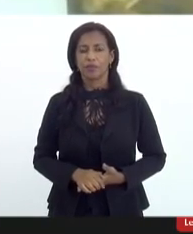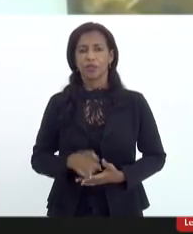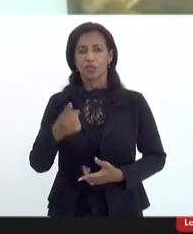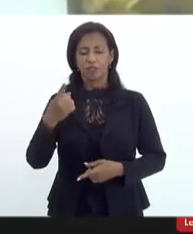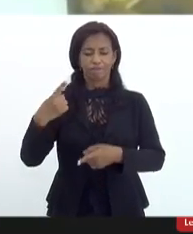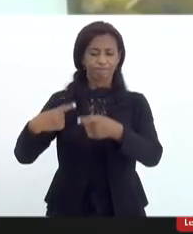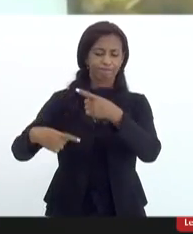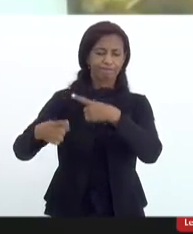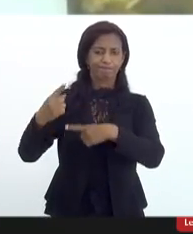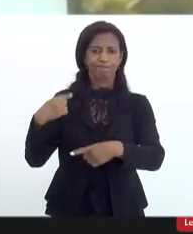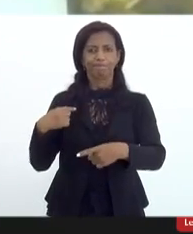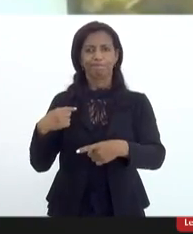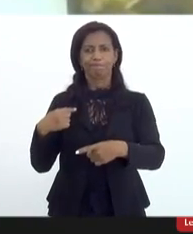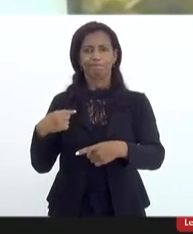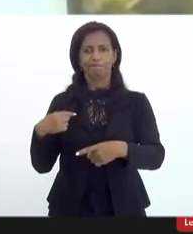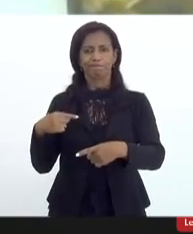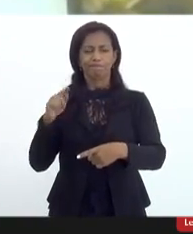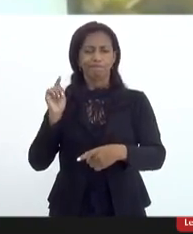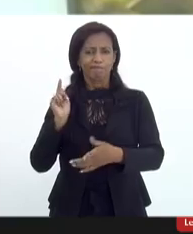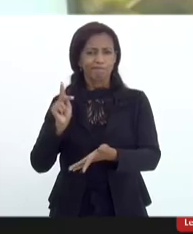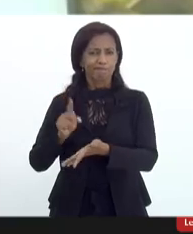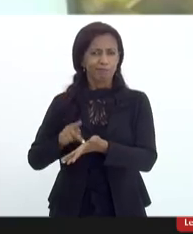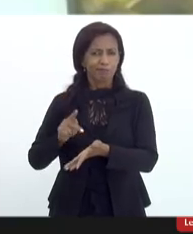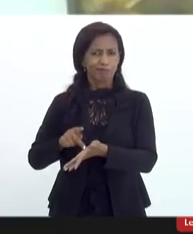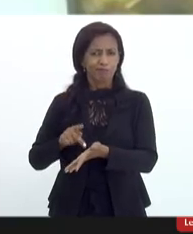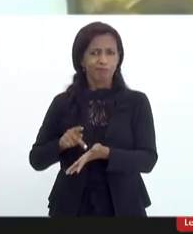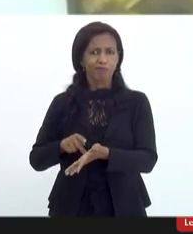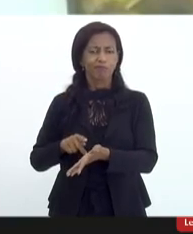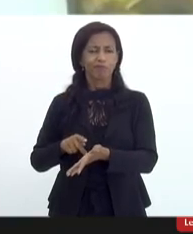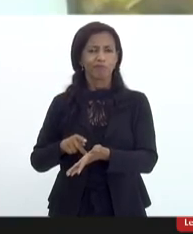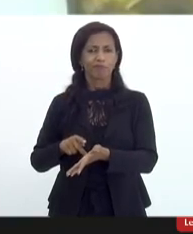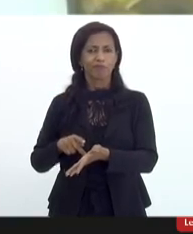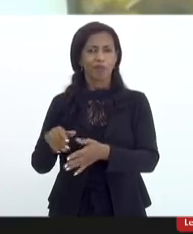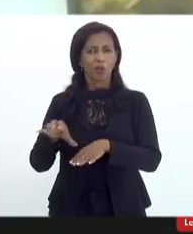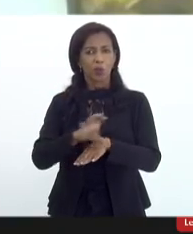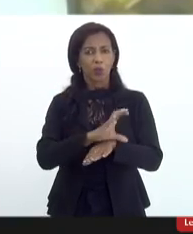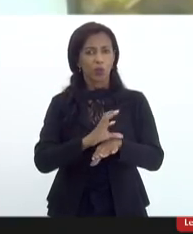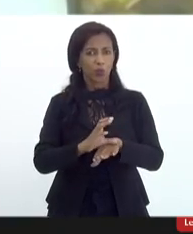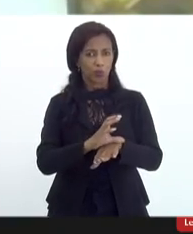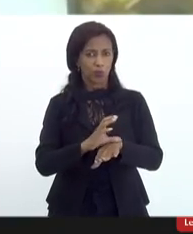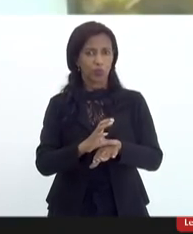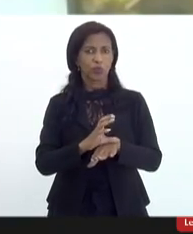reverter, fazer valer a nossa Constituição.